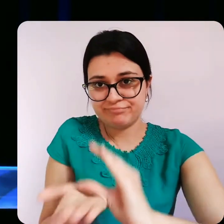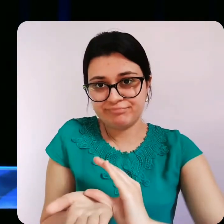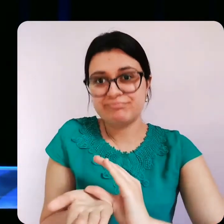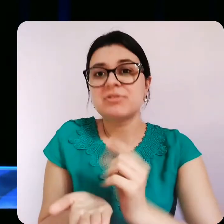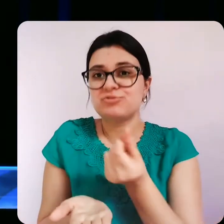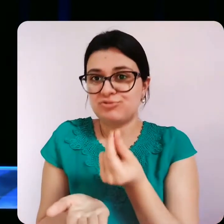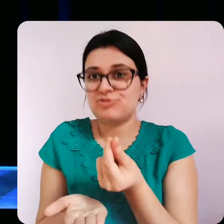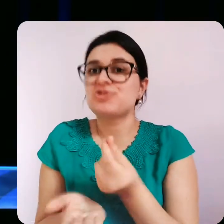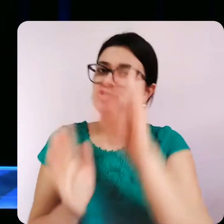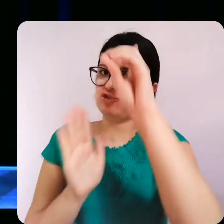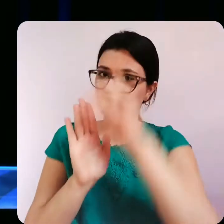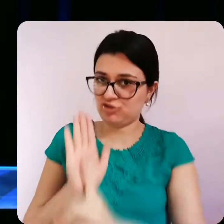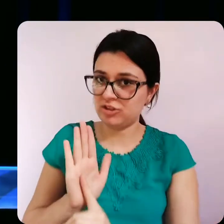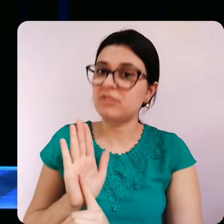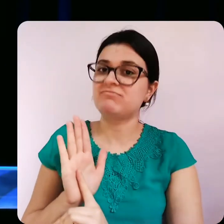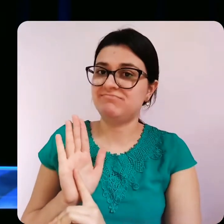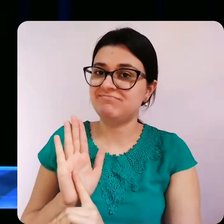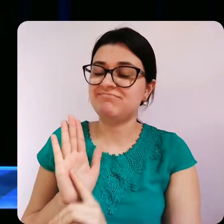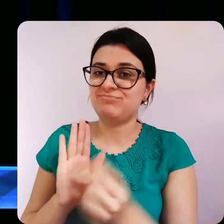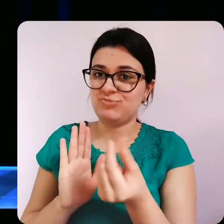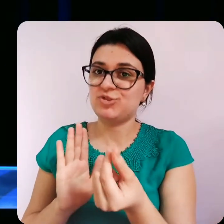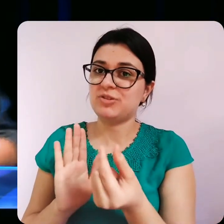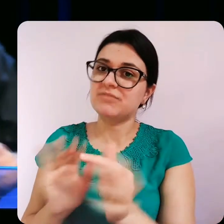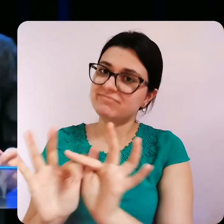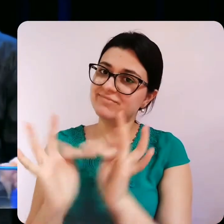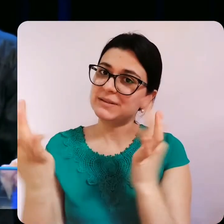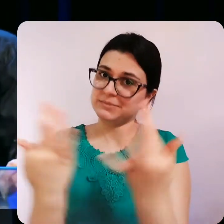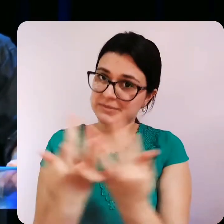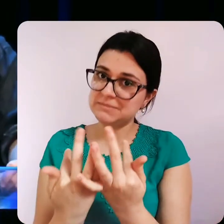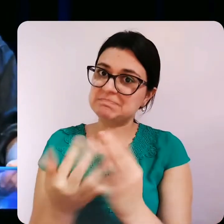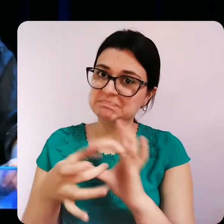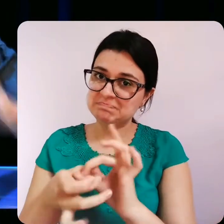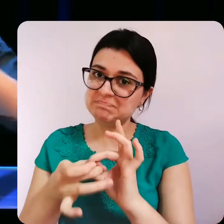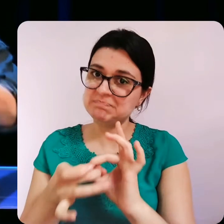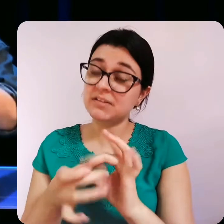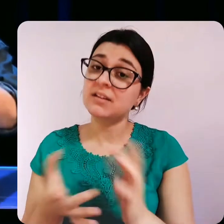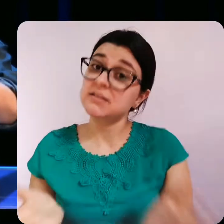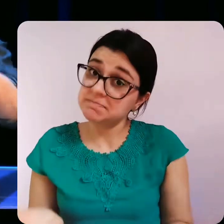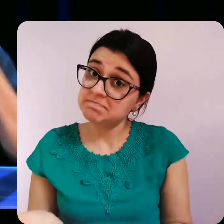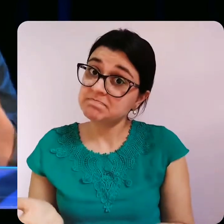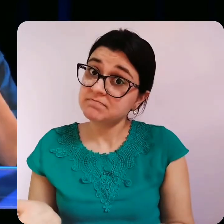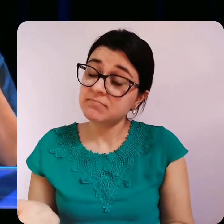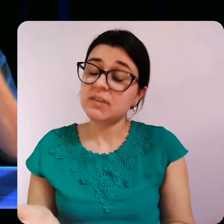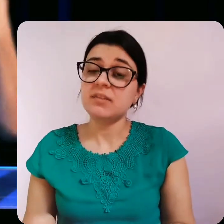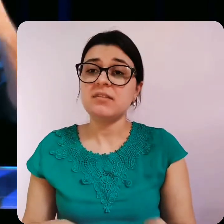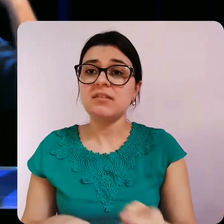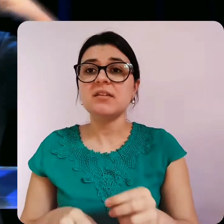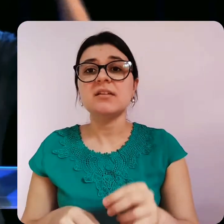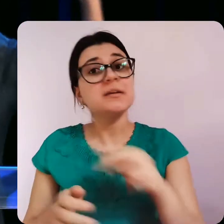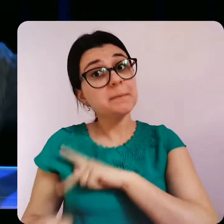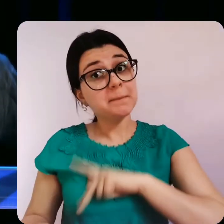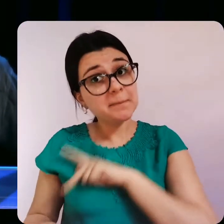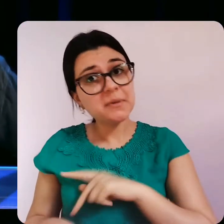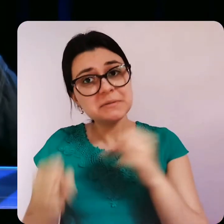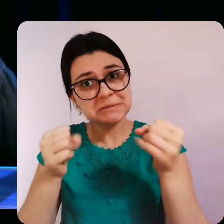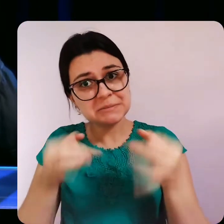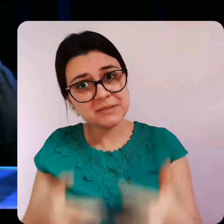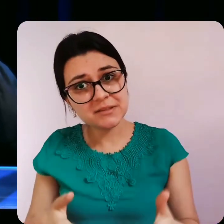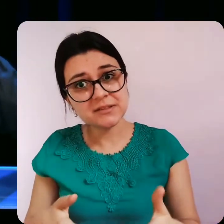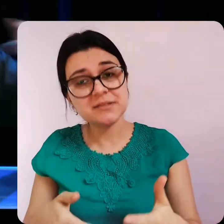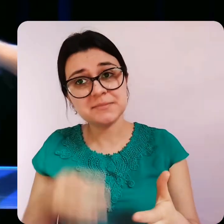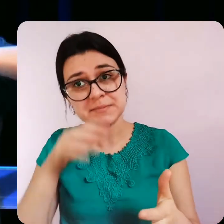passava a ter direito à herança, a ter direito àquela família. E Paulo está dizendo o seguinte, olha, nós somos como